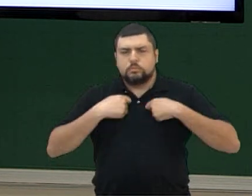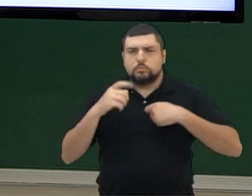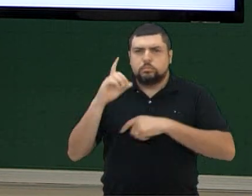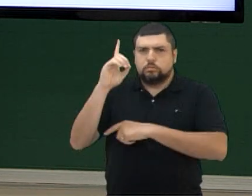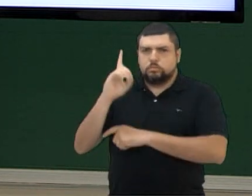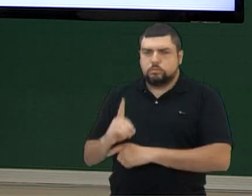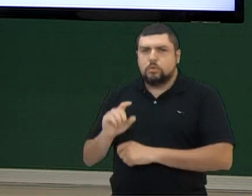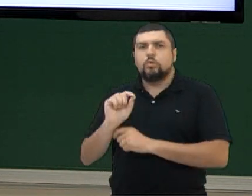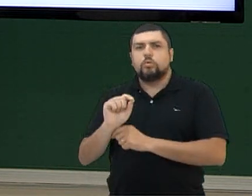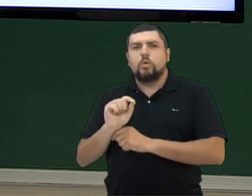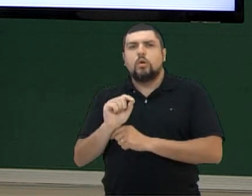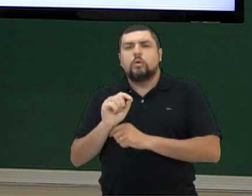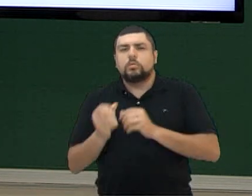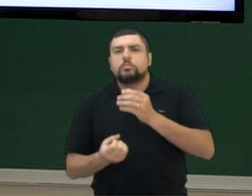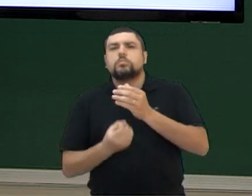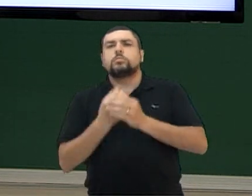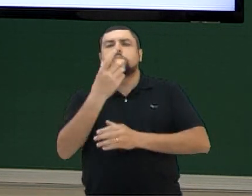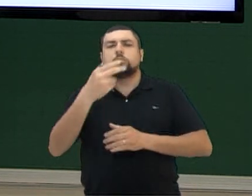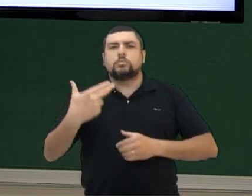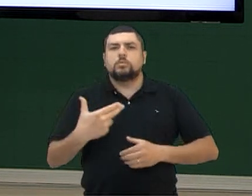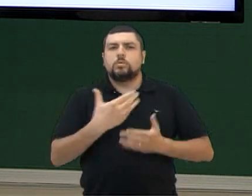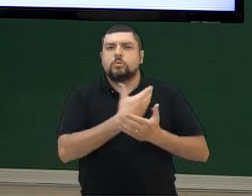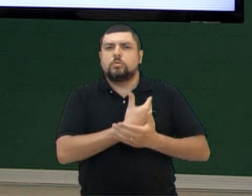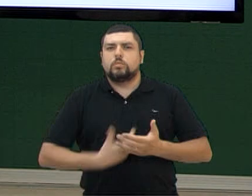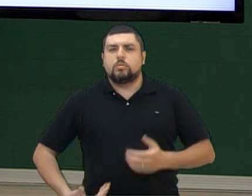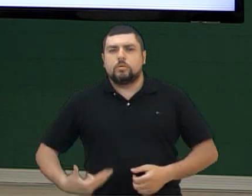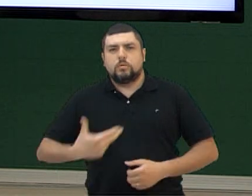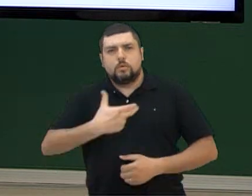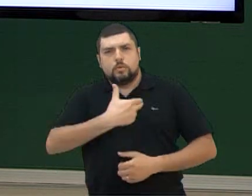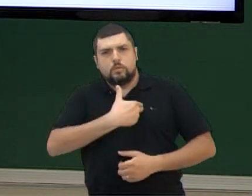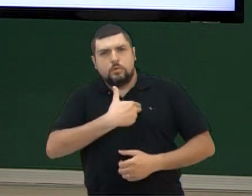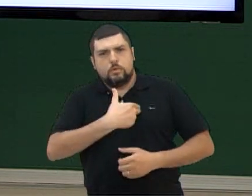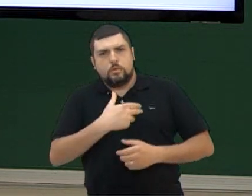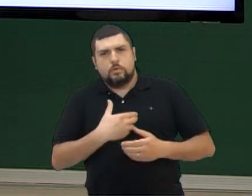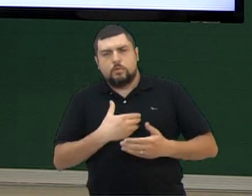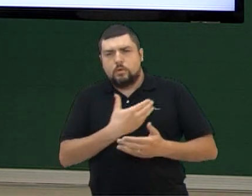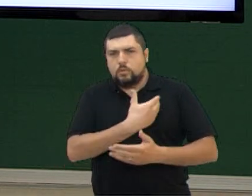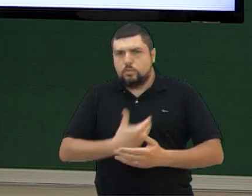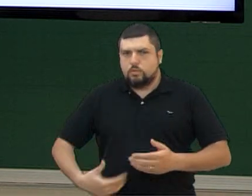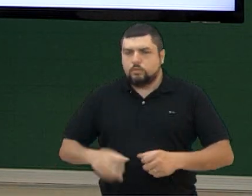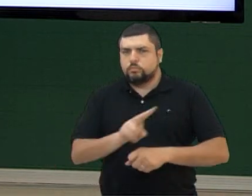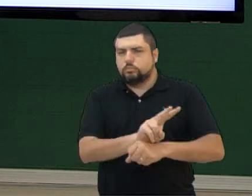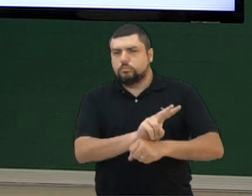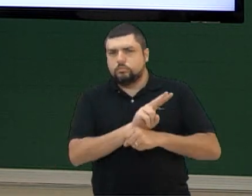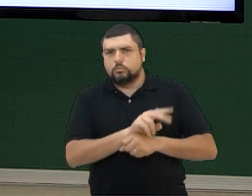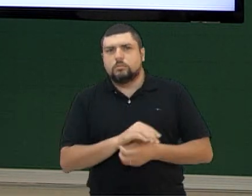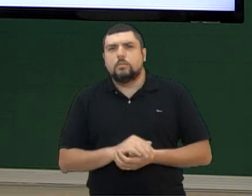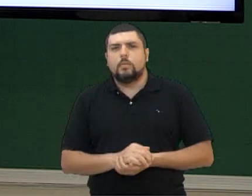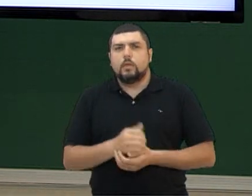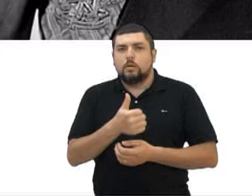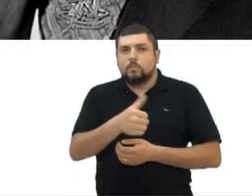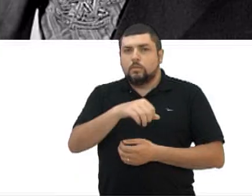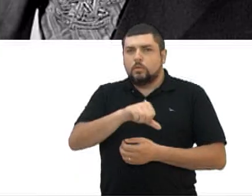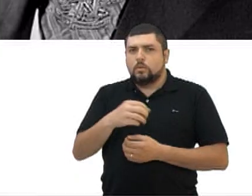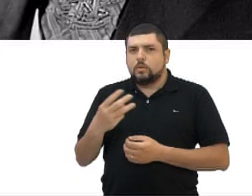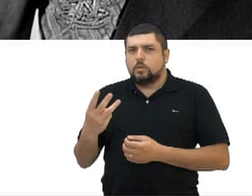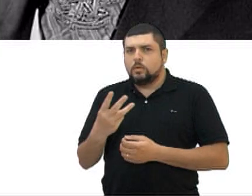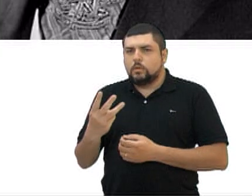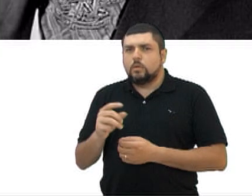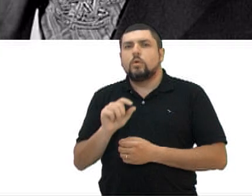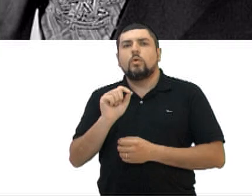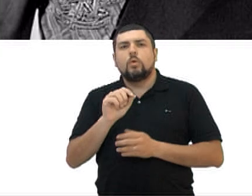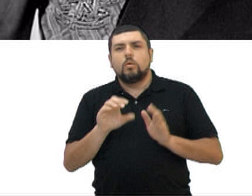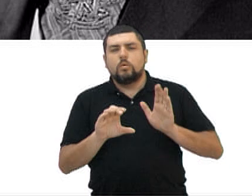foi criada aqui no governo Vargas, lá no governo provisório. Em 1933, há um